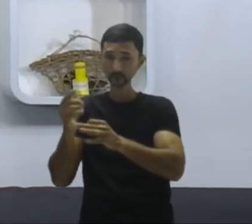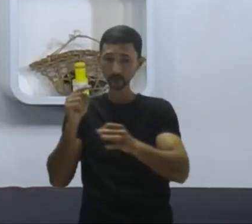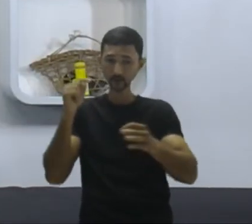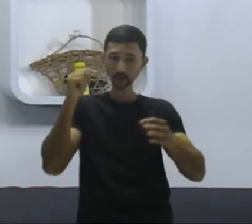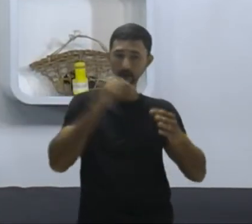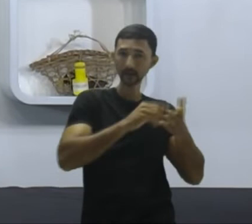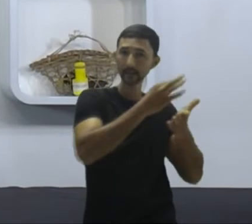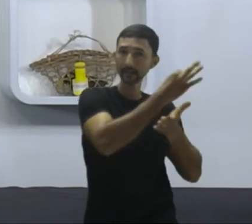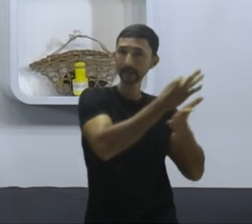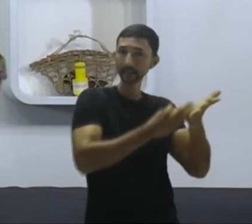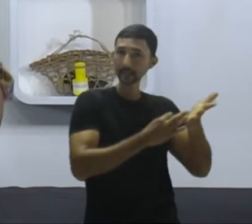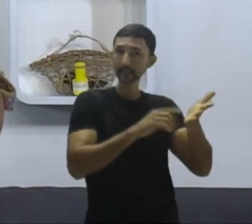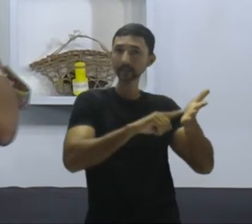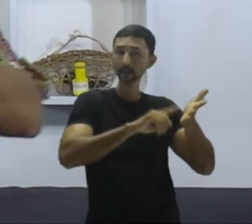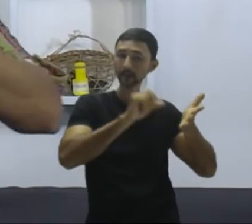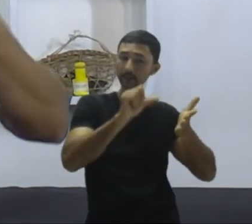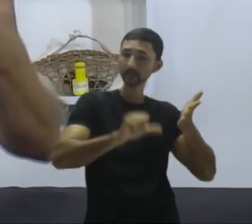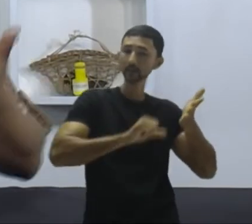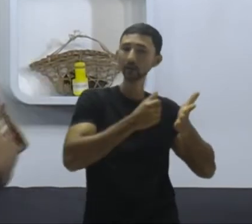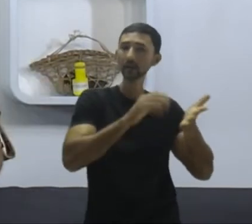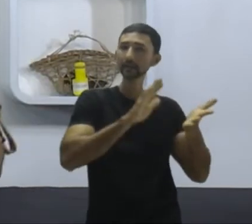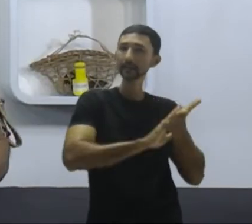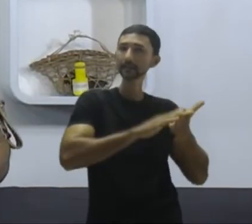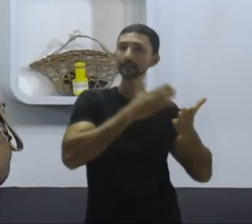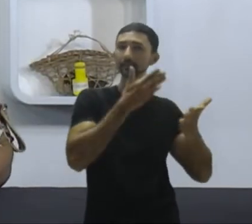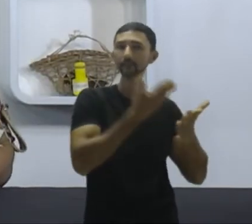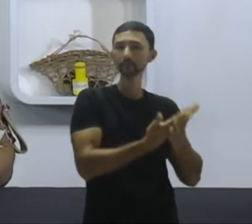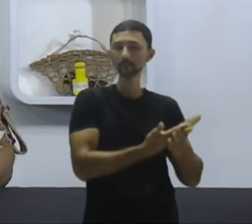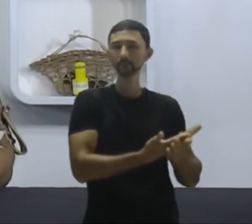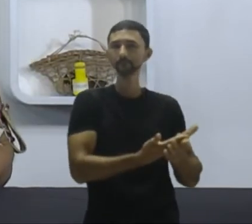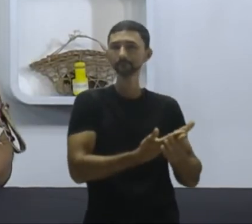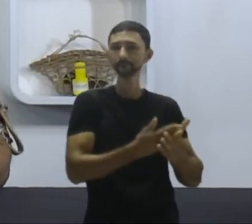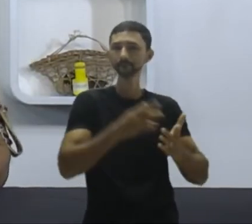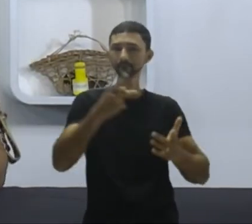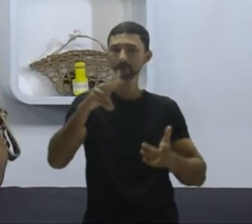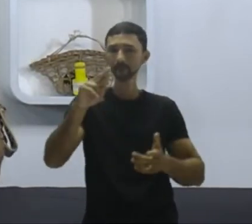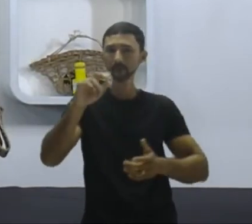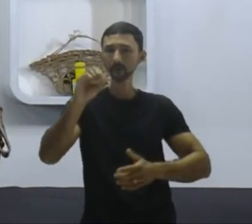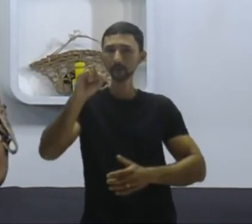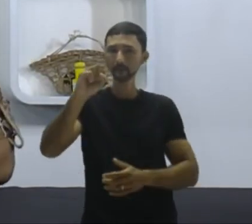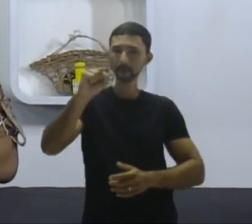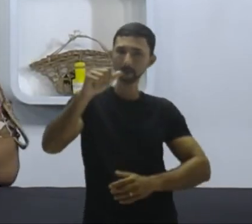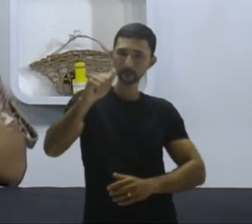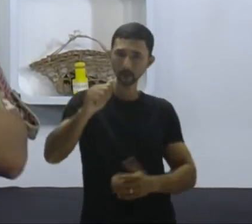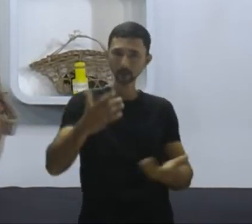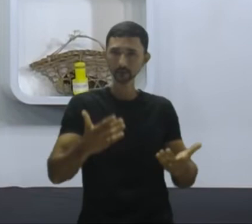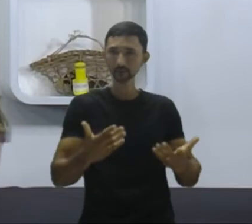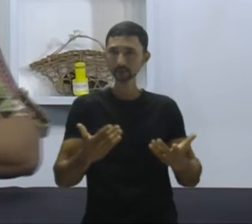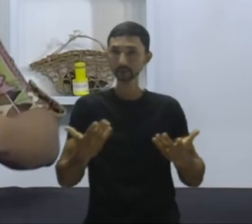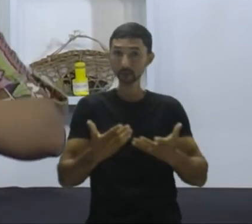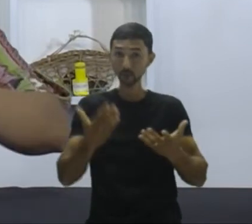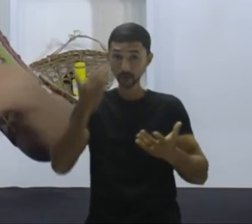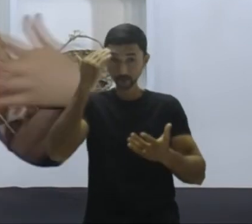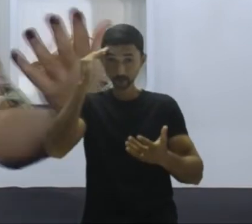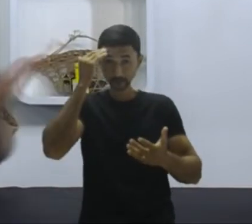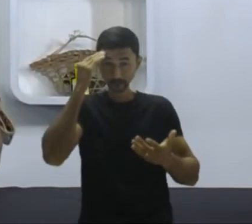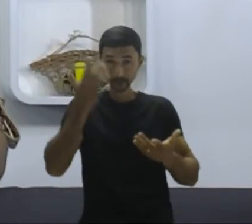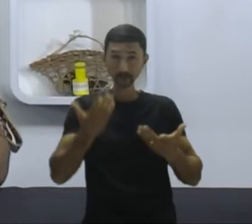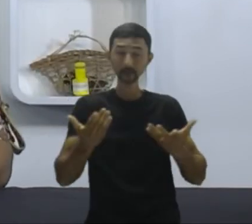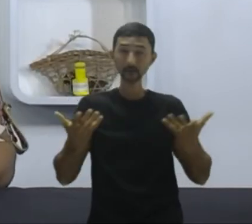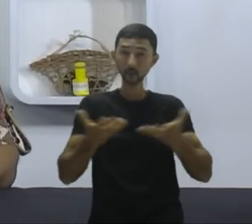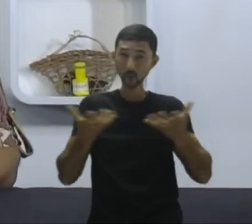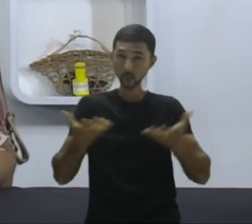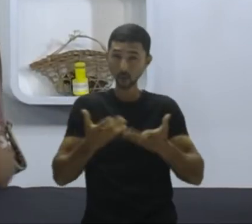texto, nós lemos a produção em prosa, certo? Hoje em dia, no